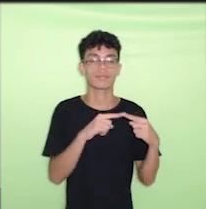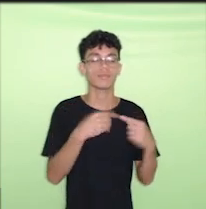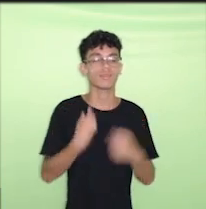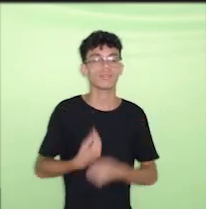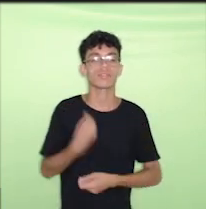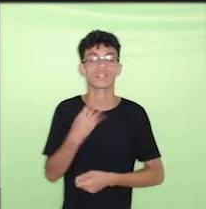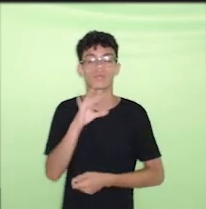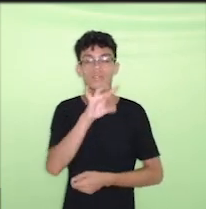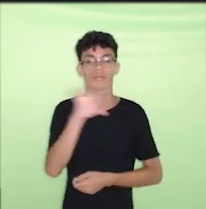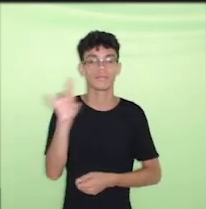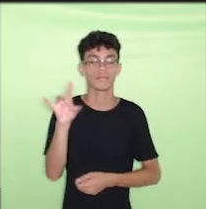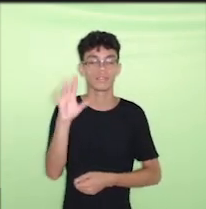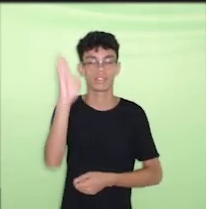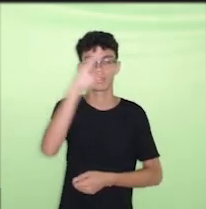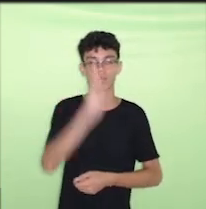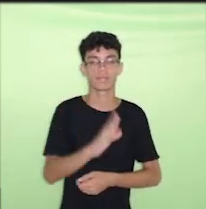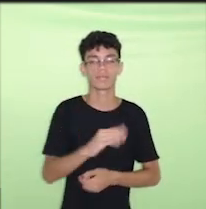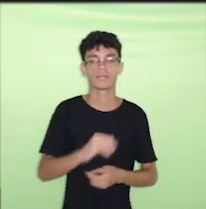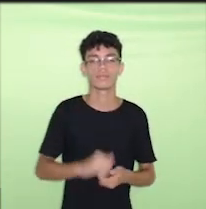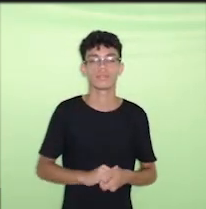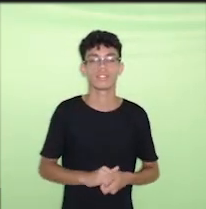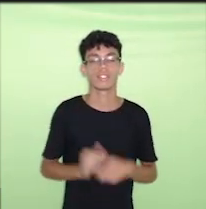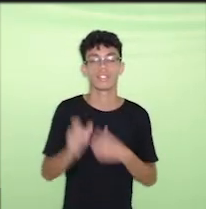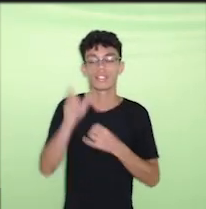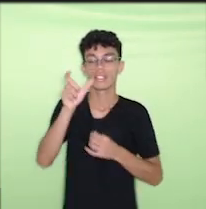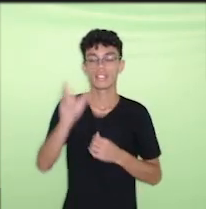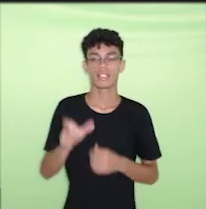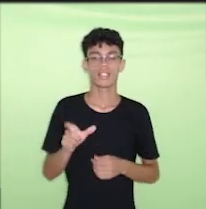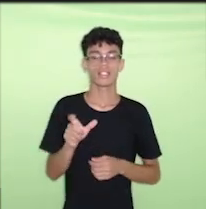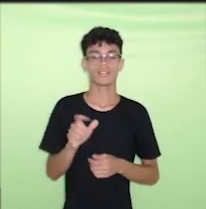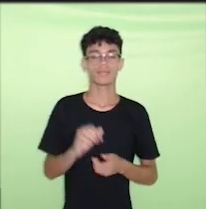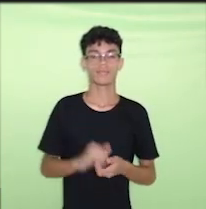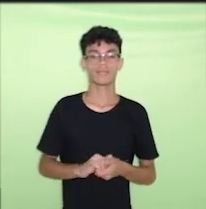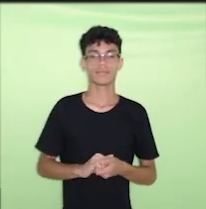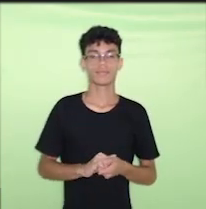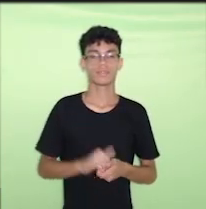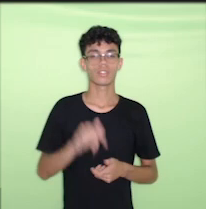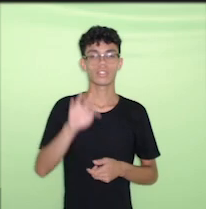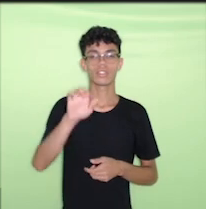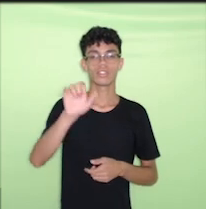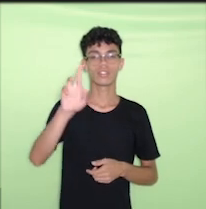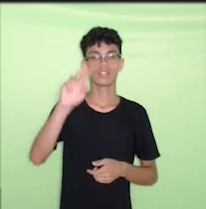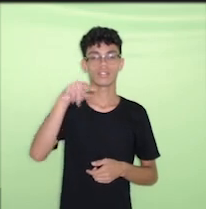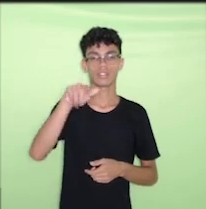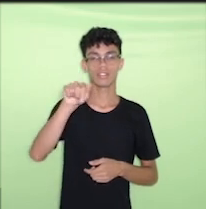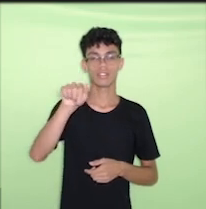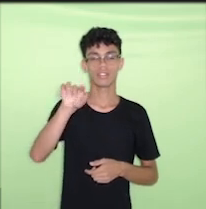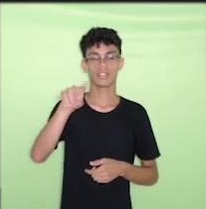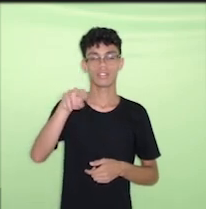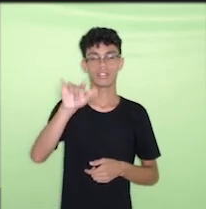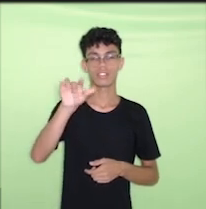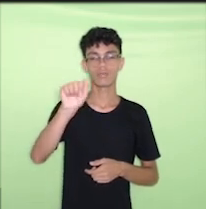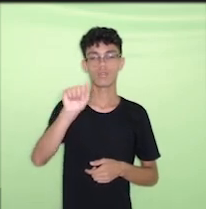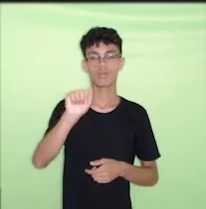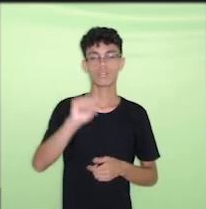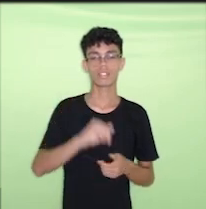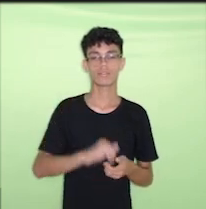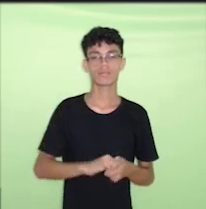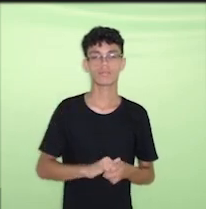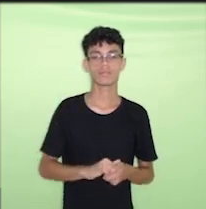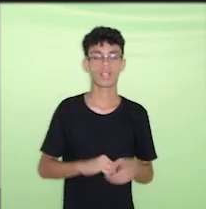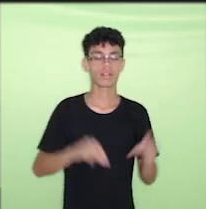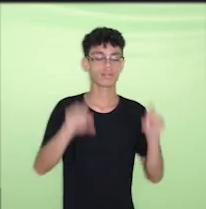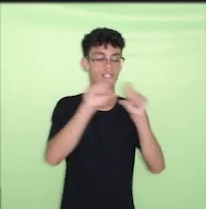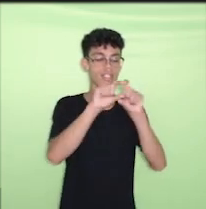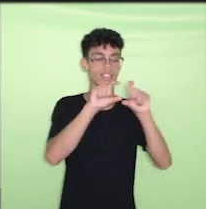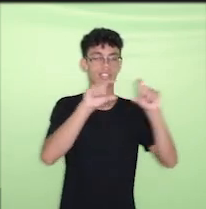está vivendo hoje, né, no Brasil. E ela, assim, quando a Fernanda leu a rubrica lá no começo, ela fala, eu não vou me lembrar